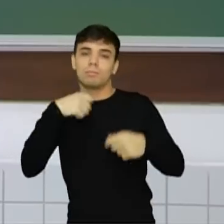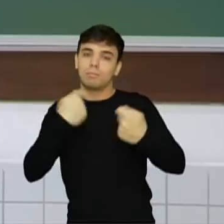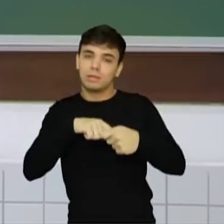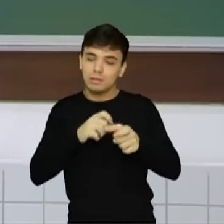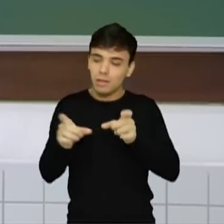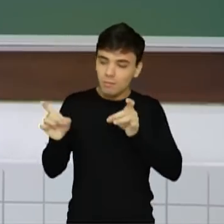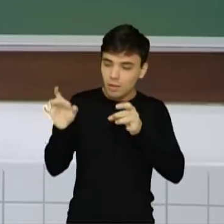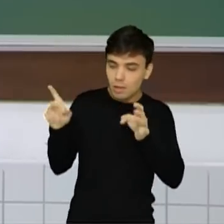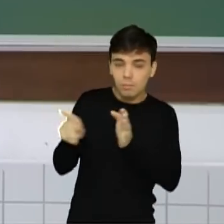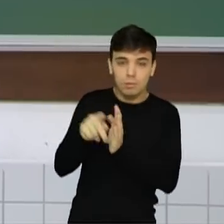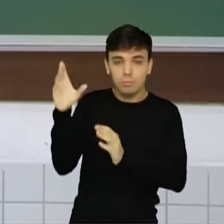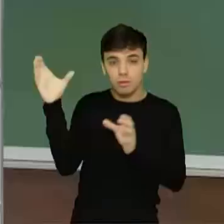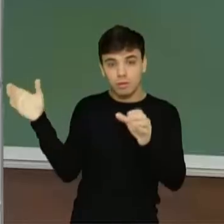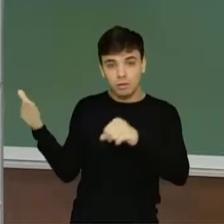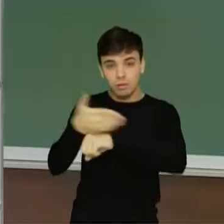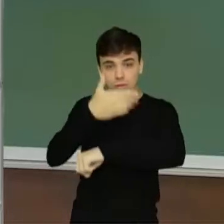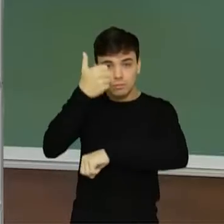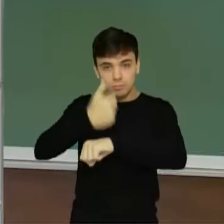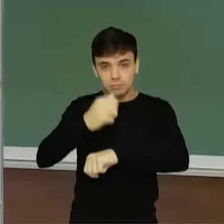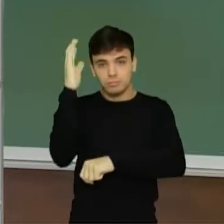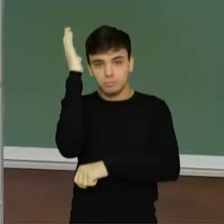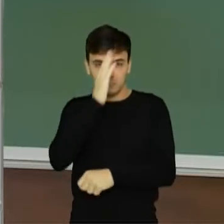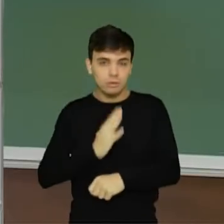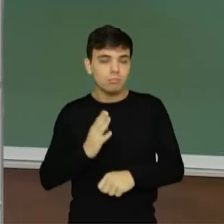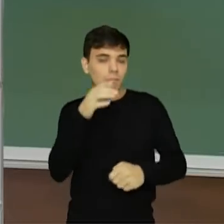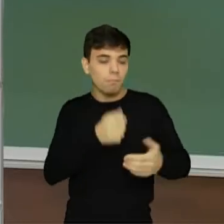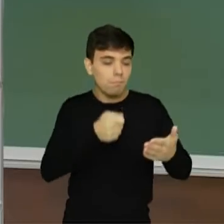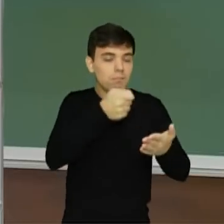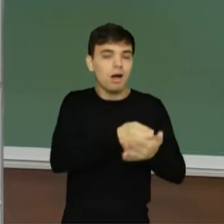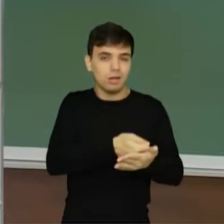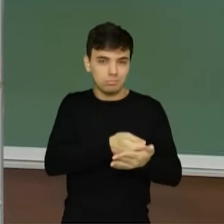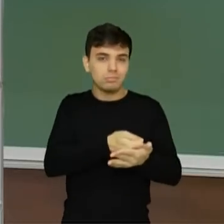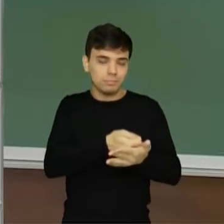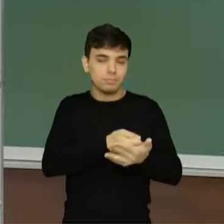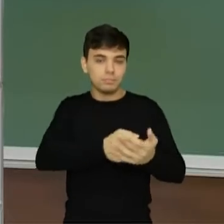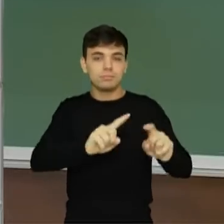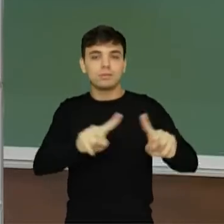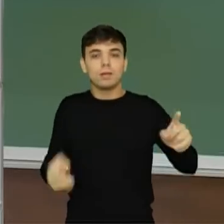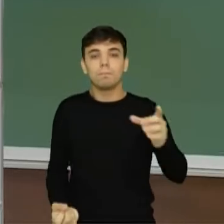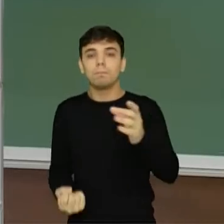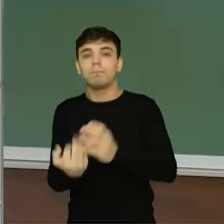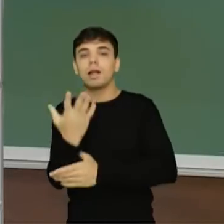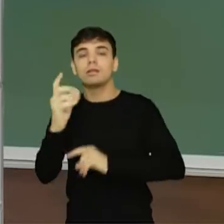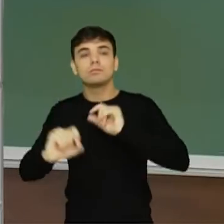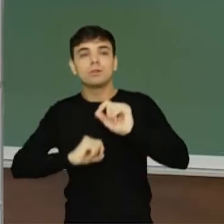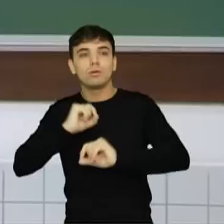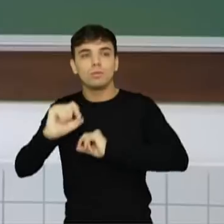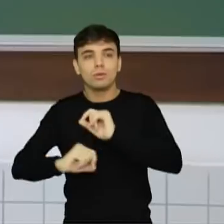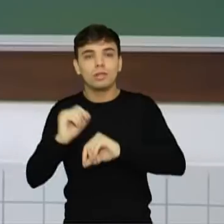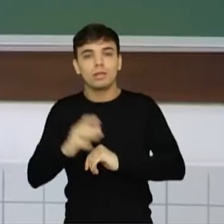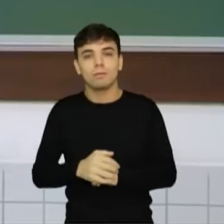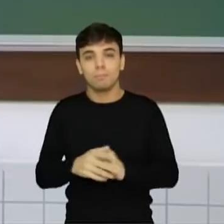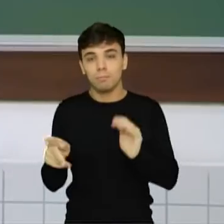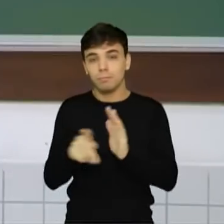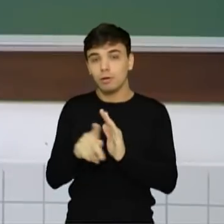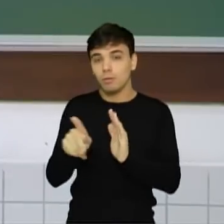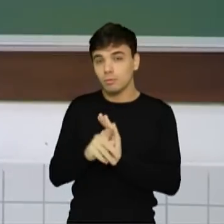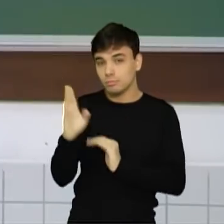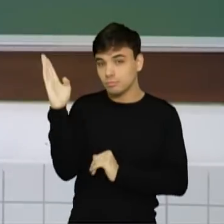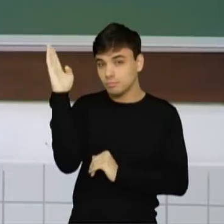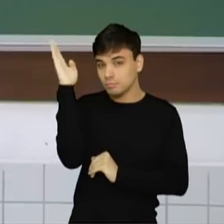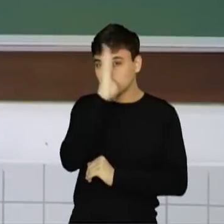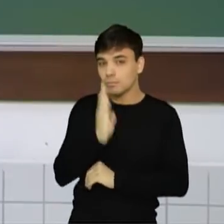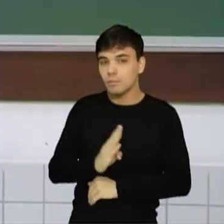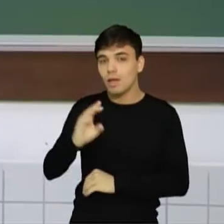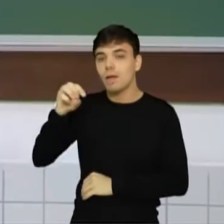da sua colônia brasileira, para poder pagar essa dívida. E aí que vai surgir essa figura tão importante na história do Brasil e Portugal, que